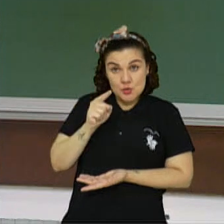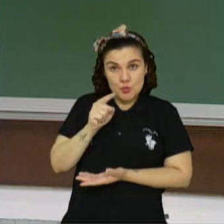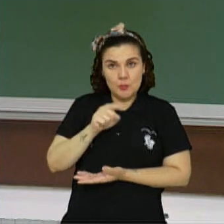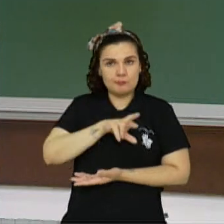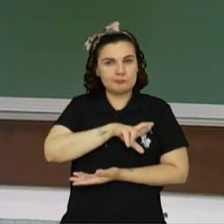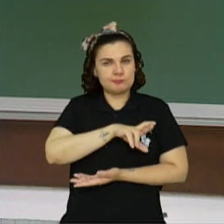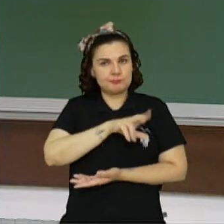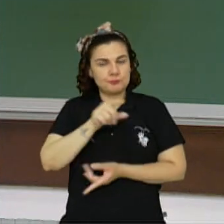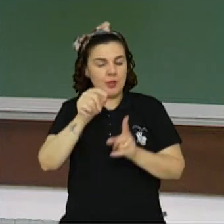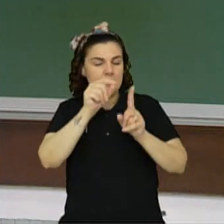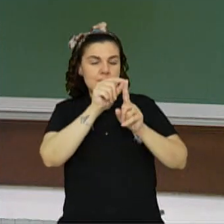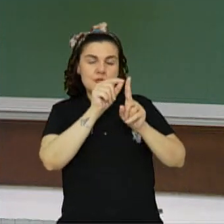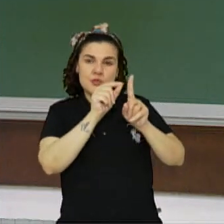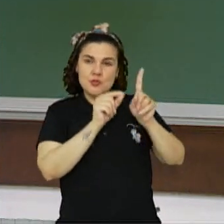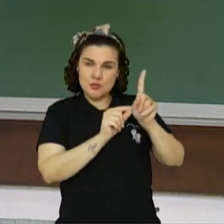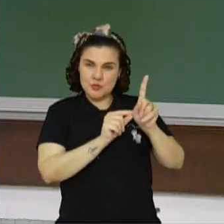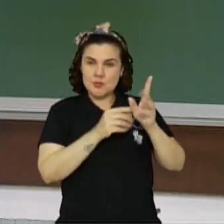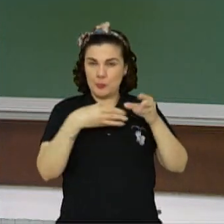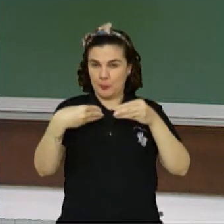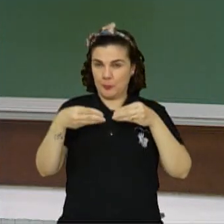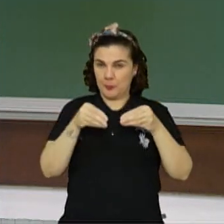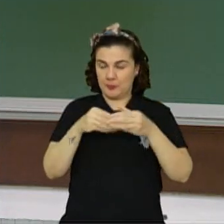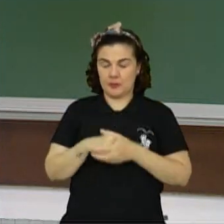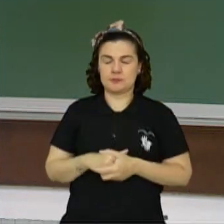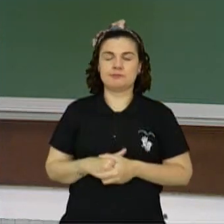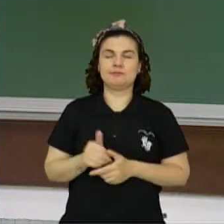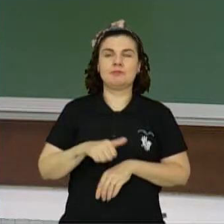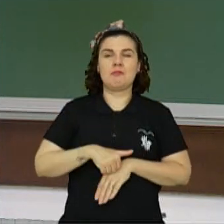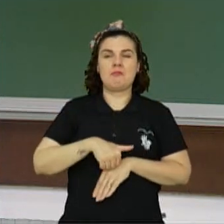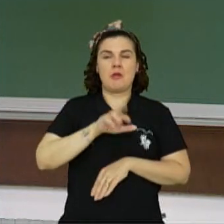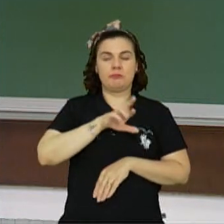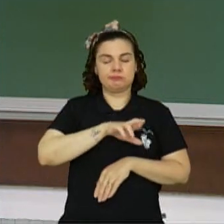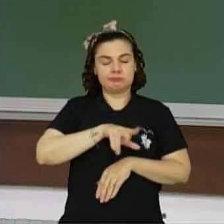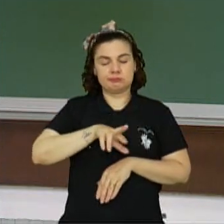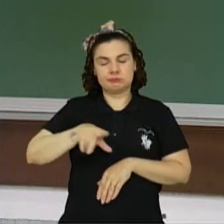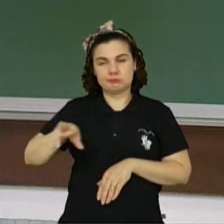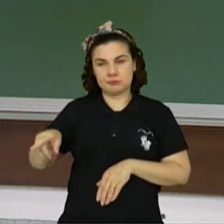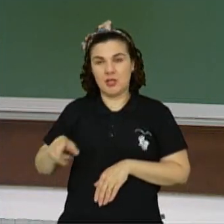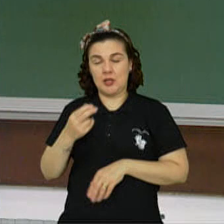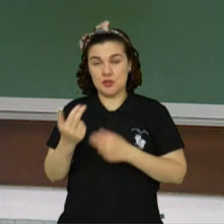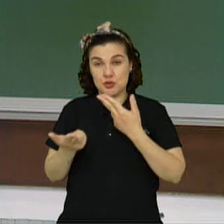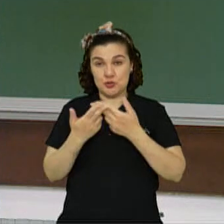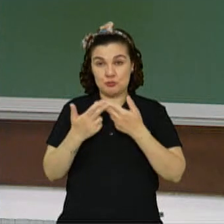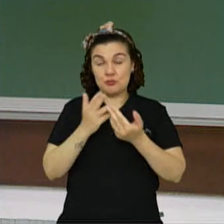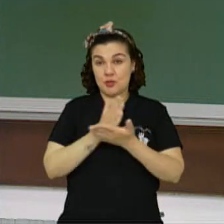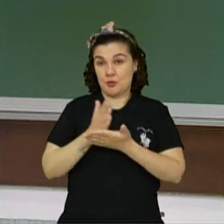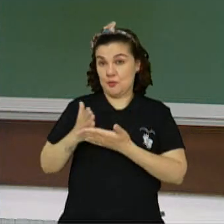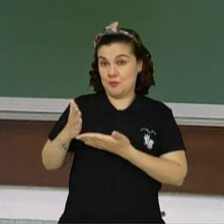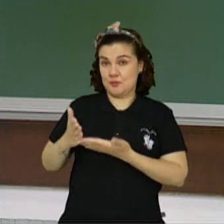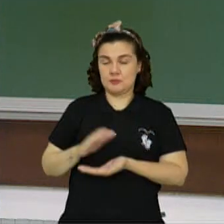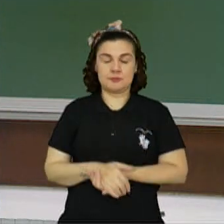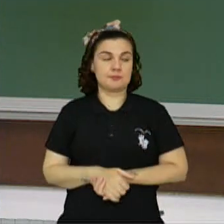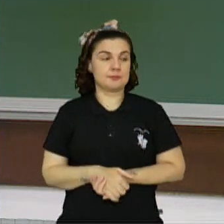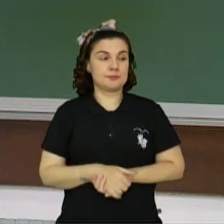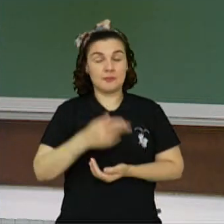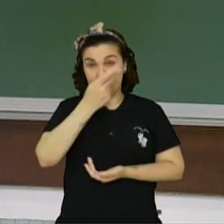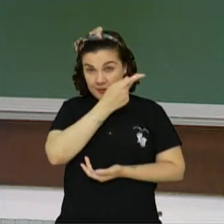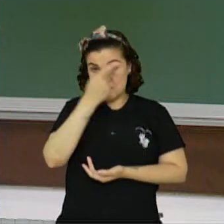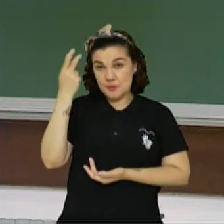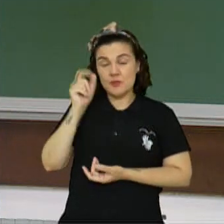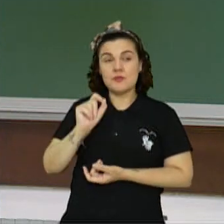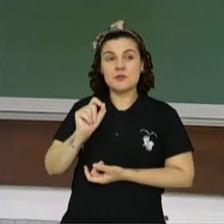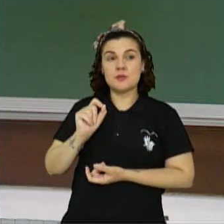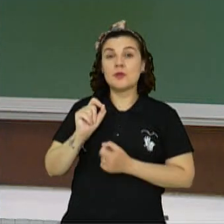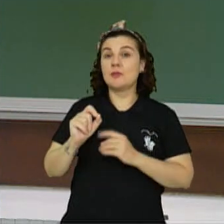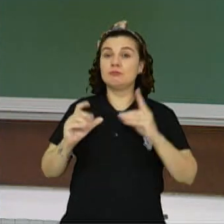de chegar a essa identificação, nos mais diversos tipos de plásticos que nós utilizamos no dia a dia, o homem fazia isso através